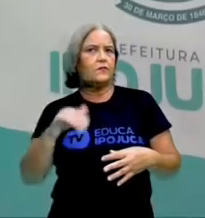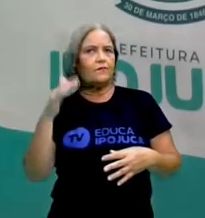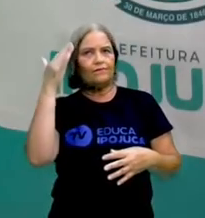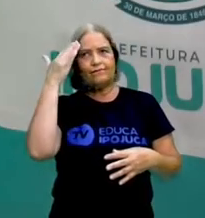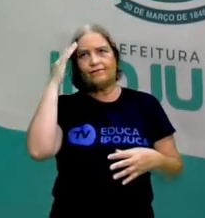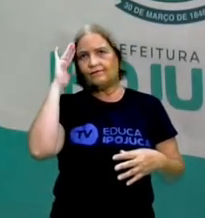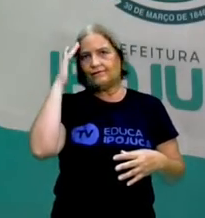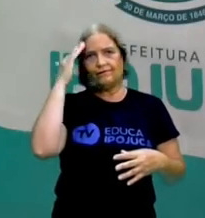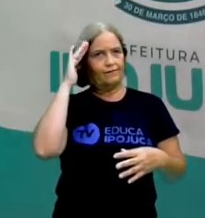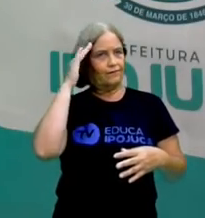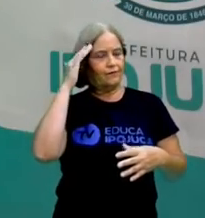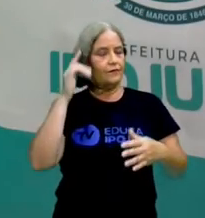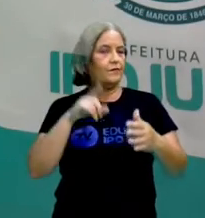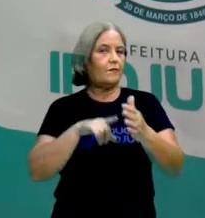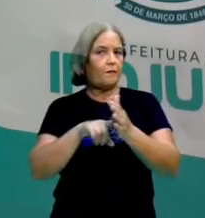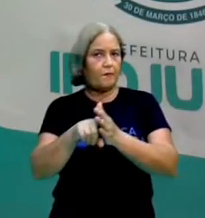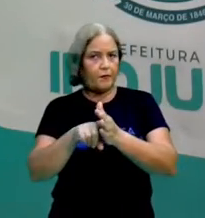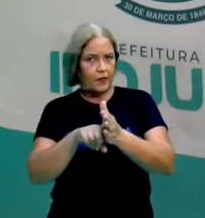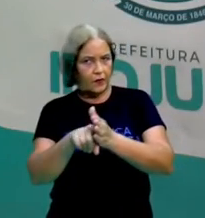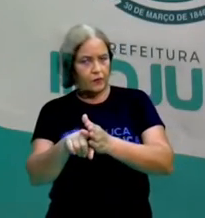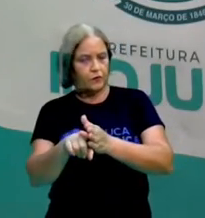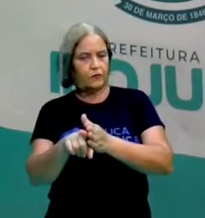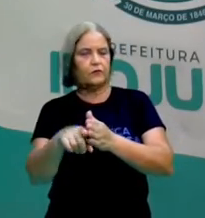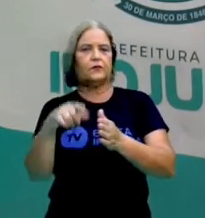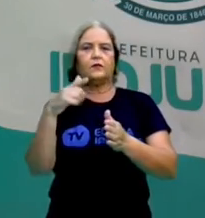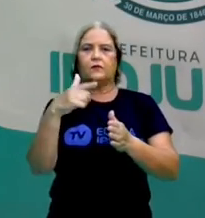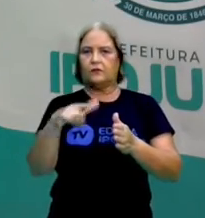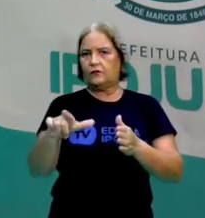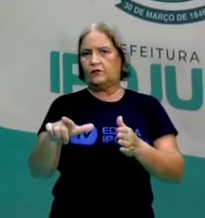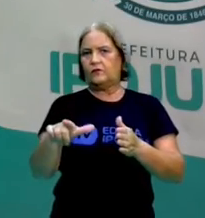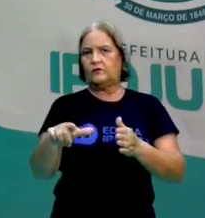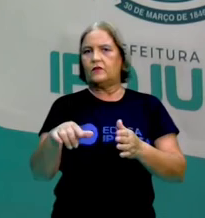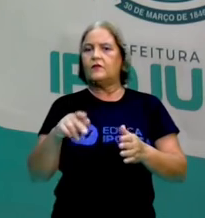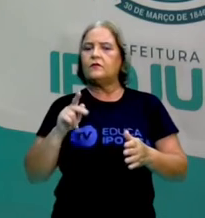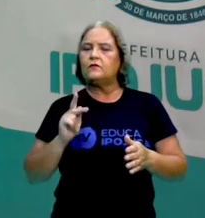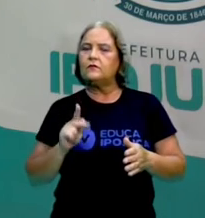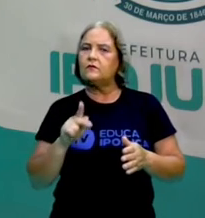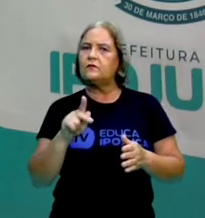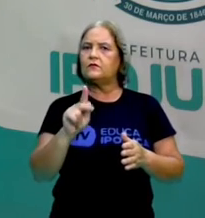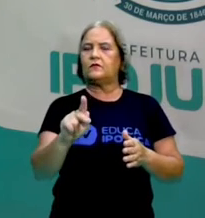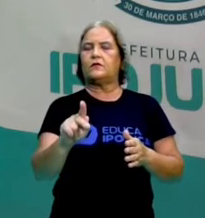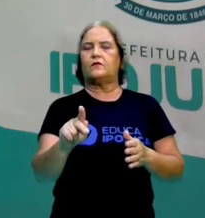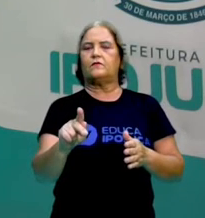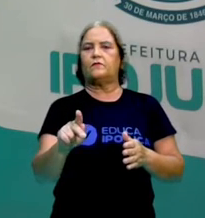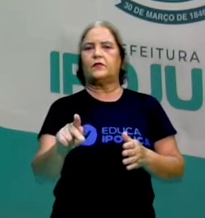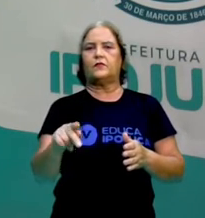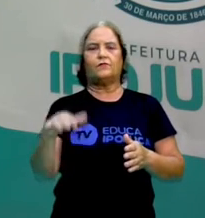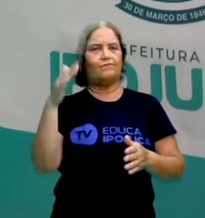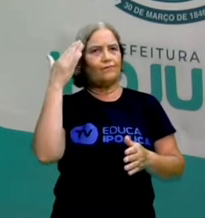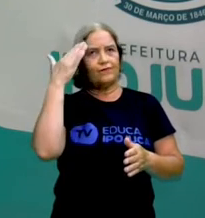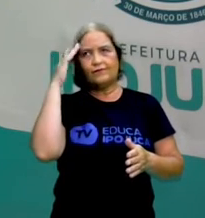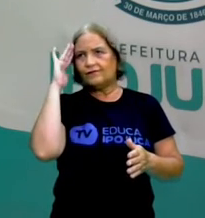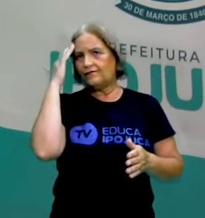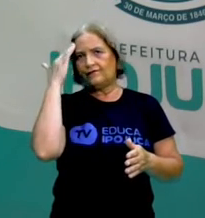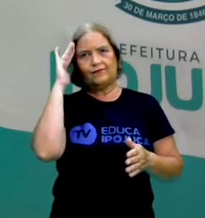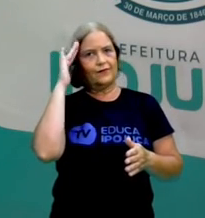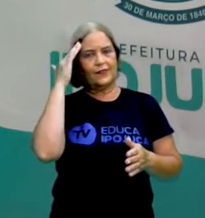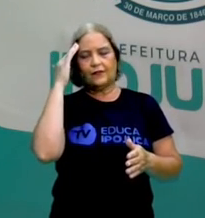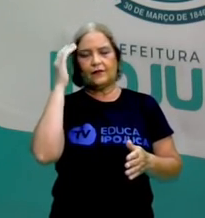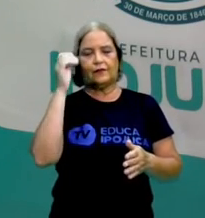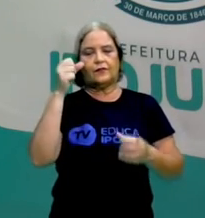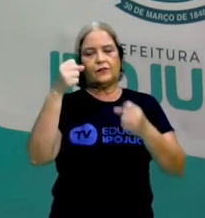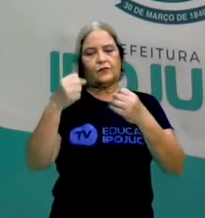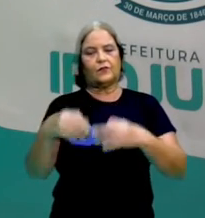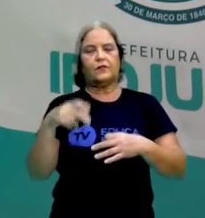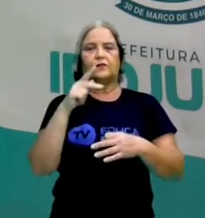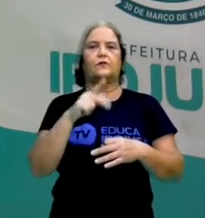perguntar mais uma vez. Sempre que vocês não entenderem o que o professor explicou, pergunta para eles,